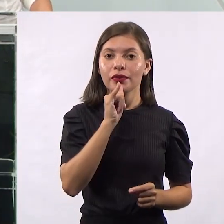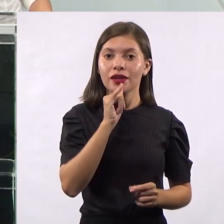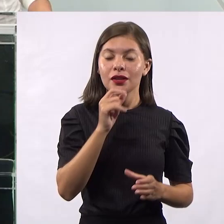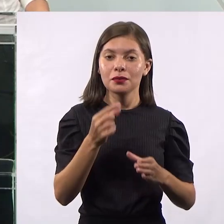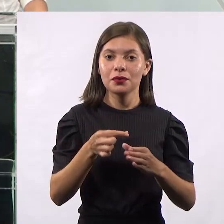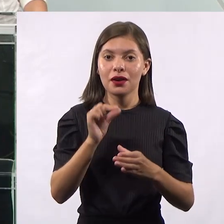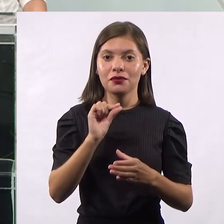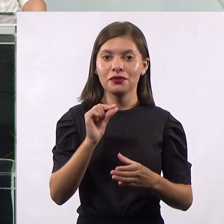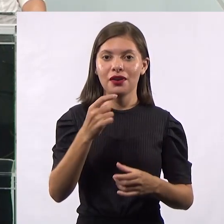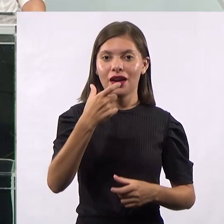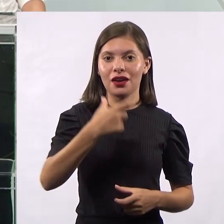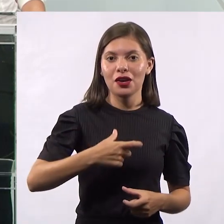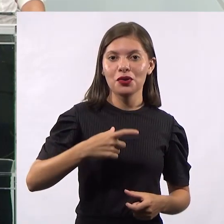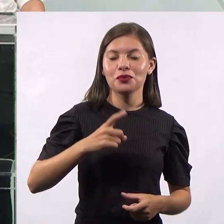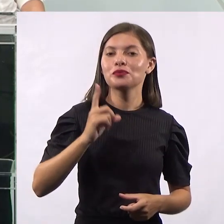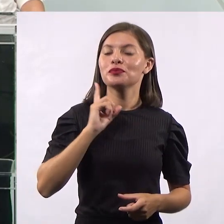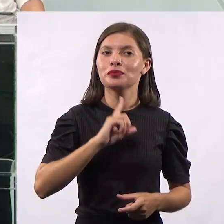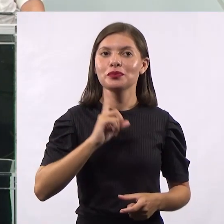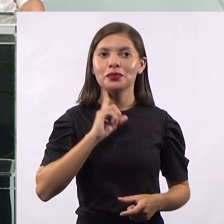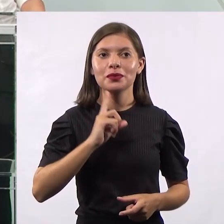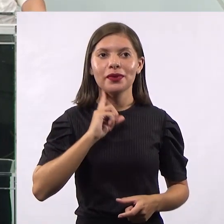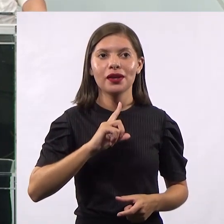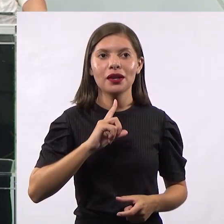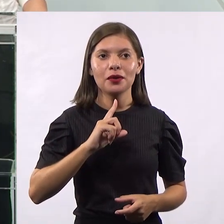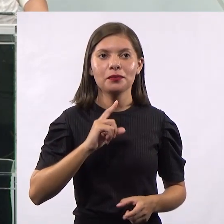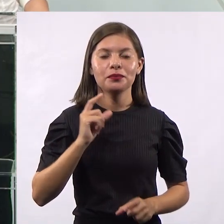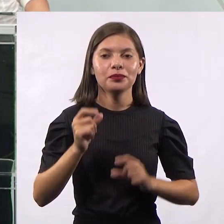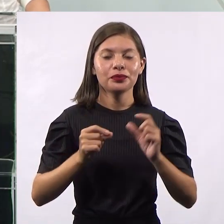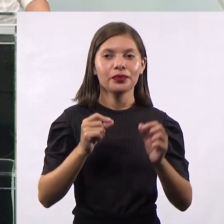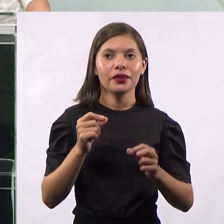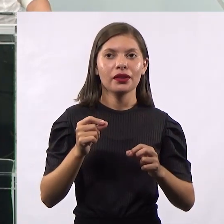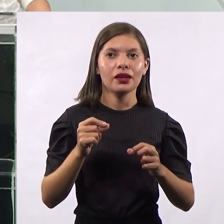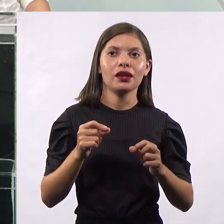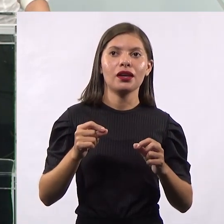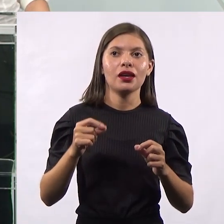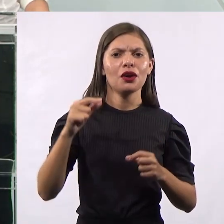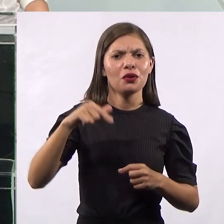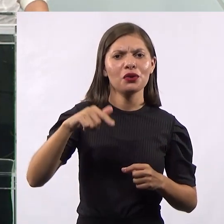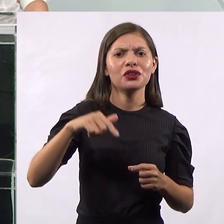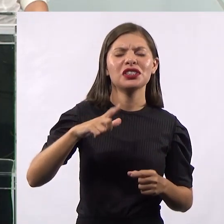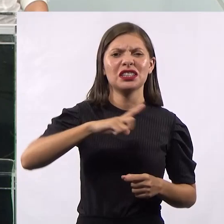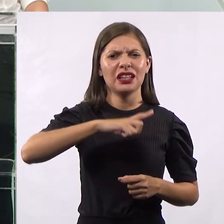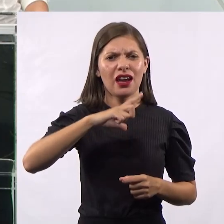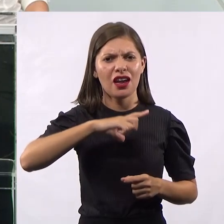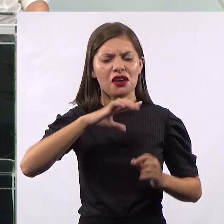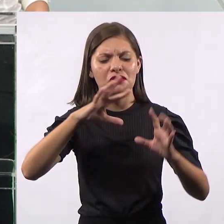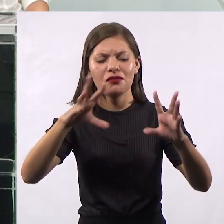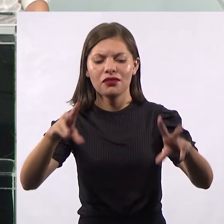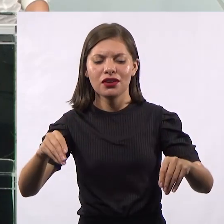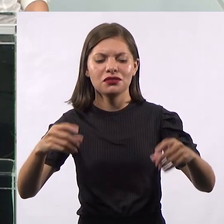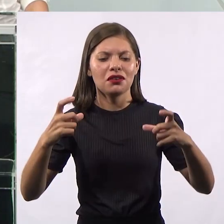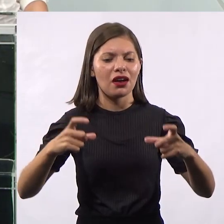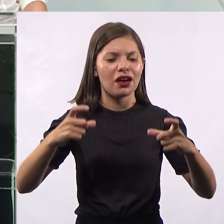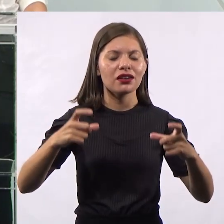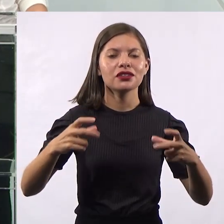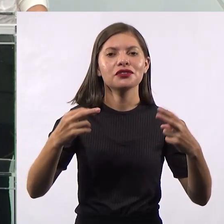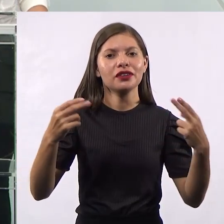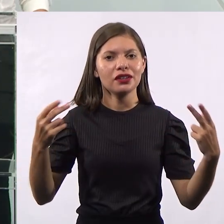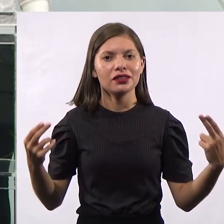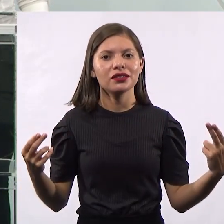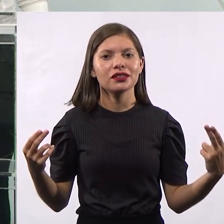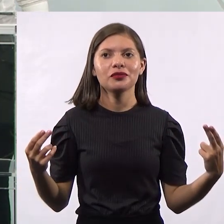exemplo do café porque eu sou mineira, tô brincando. Eu dei o exemplo do café porque é muito comum, né, essa fama do café da